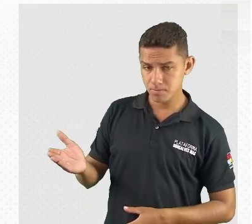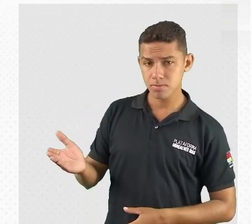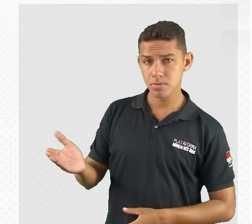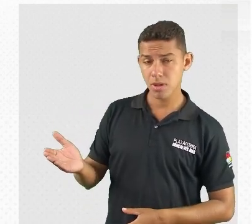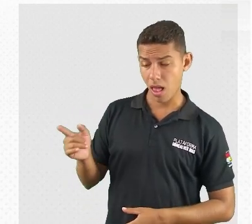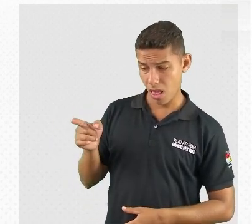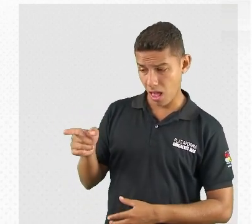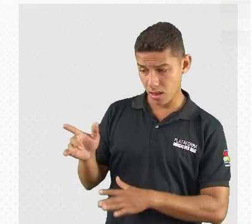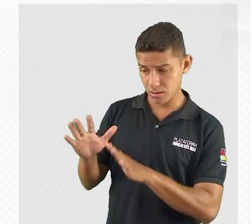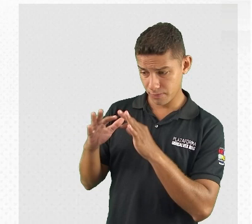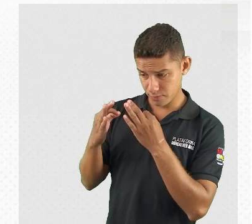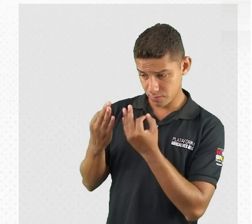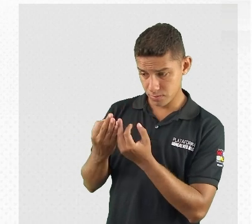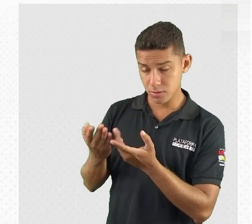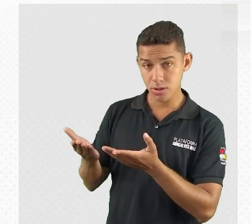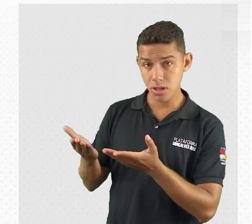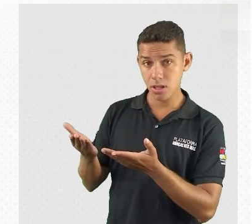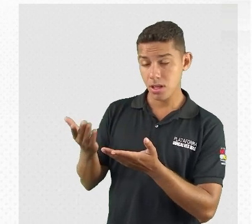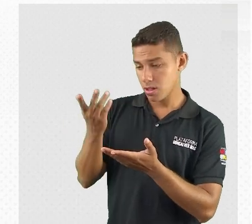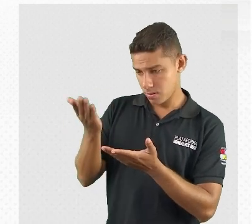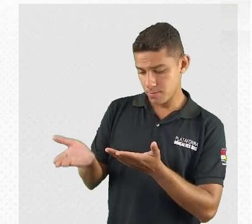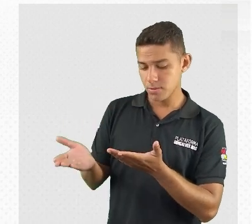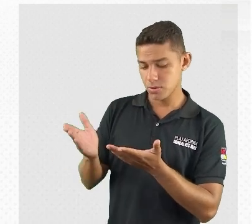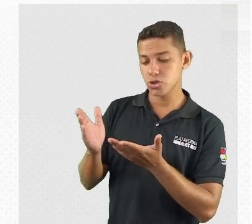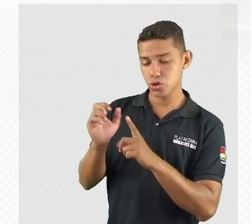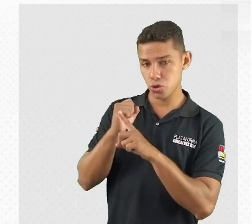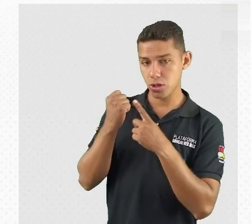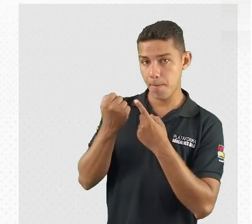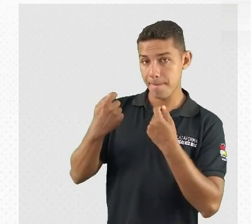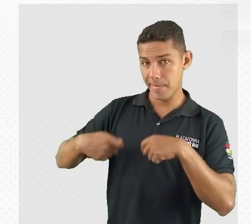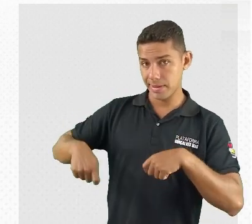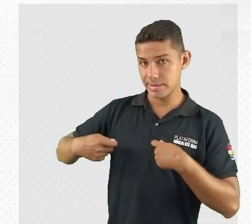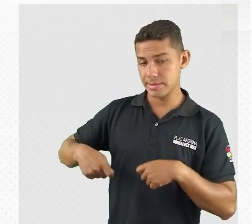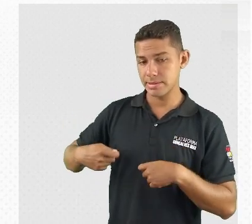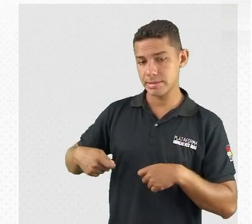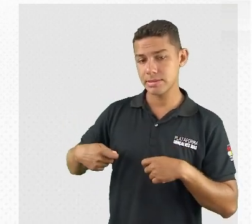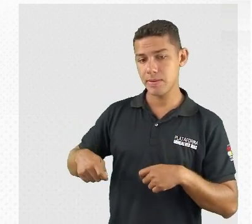essa família, o homem, né, por ser um ser social, ele precisa